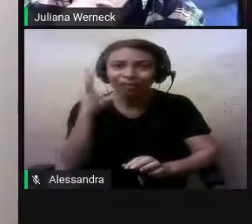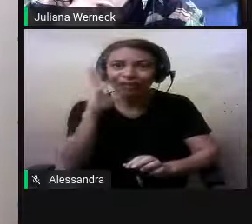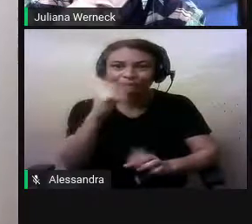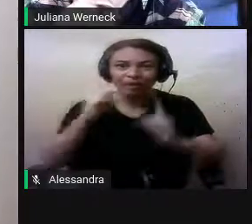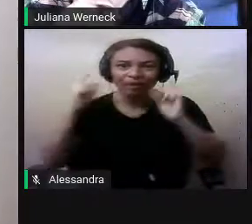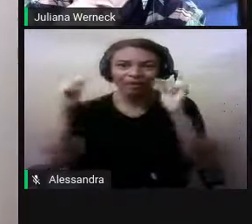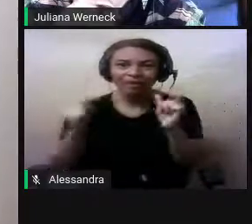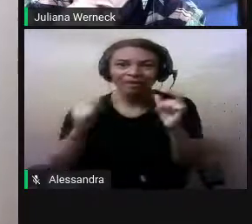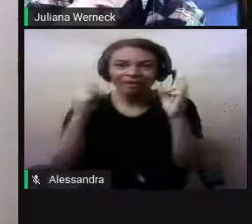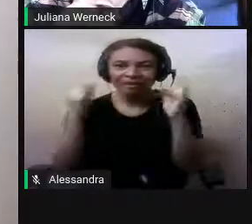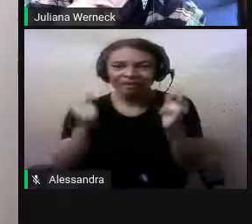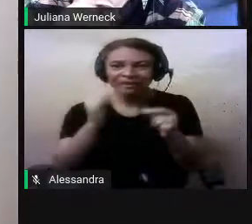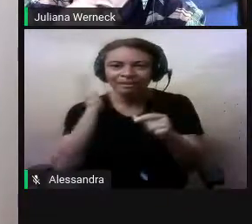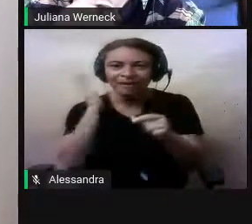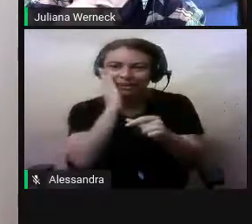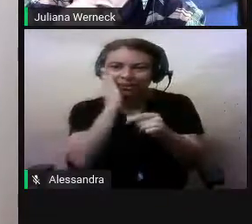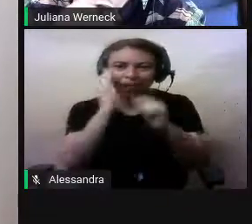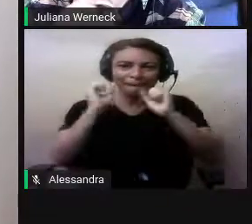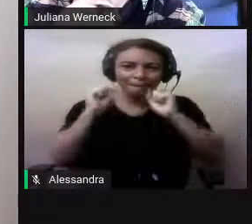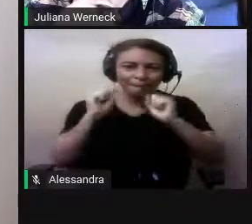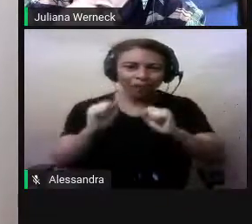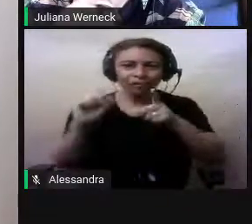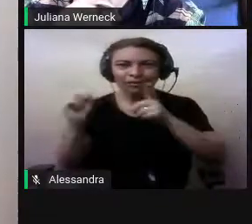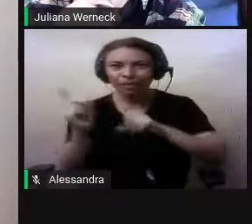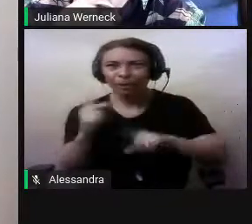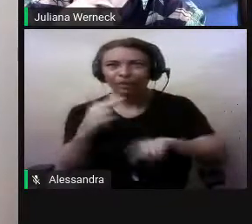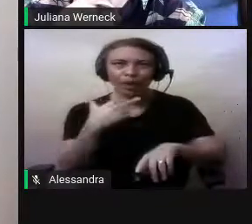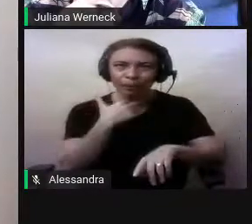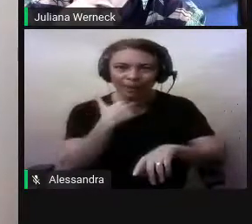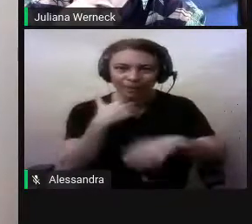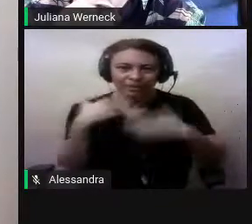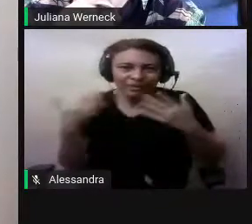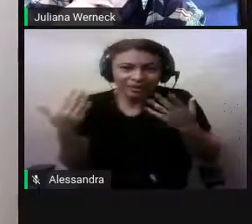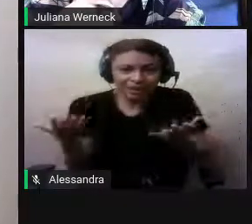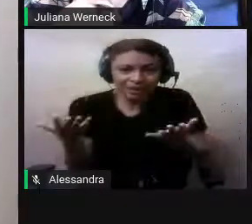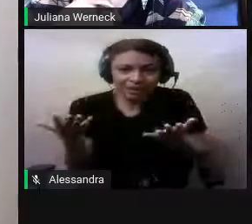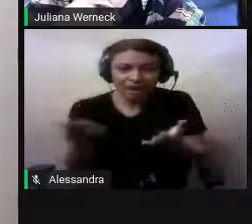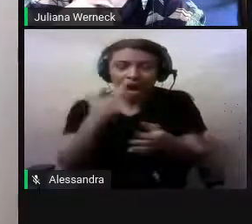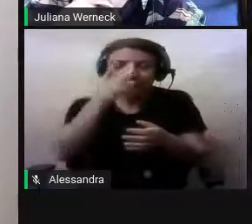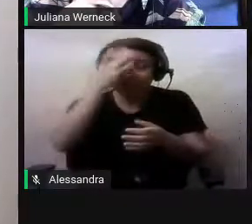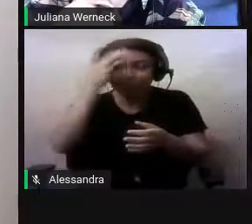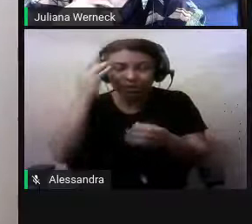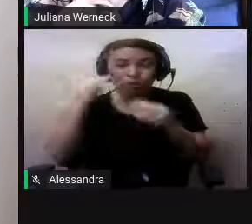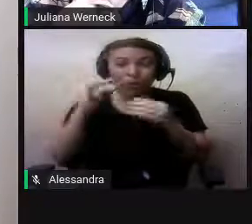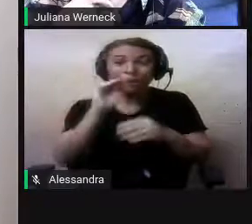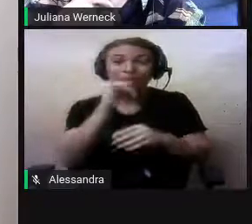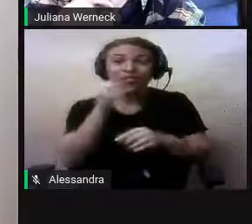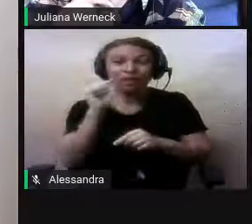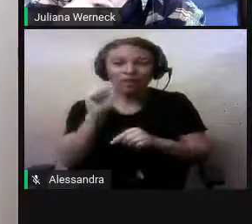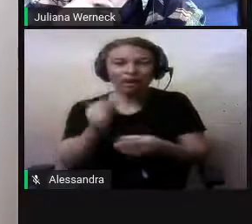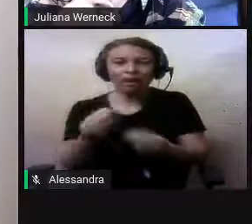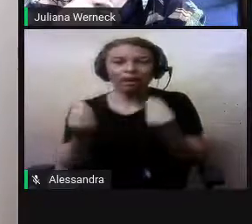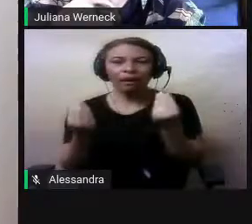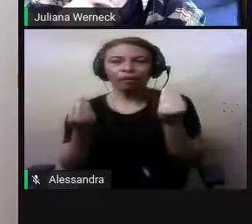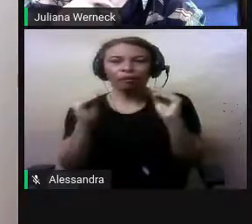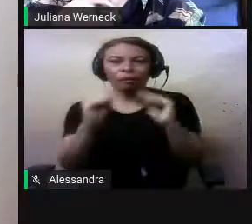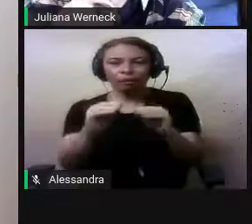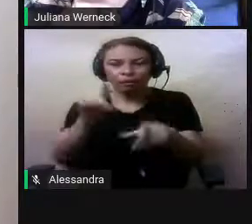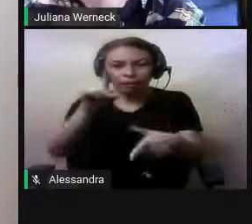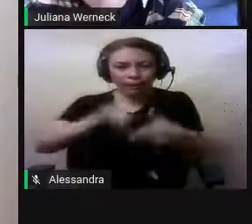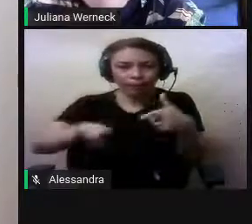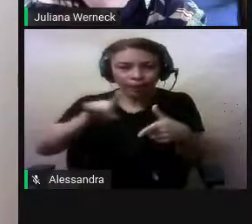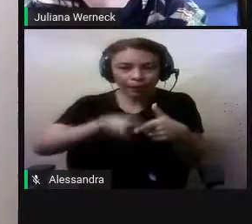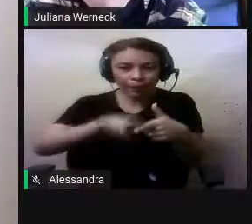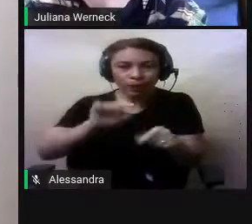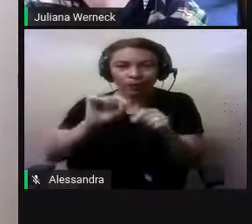a pessoa falando, não pode, não pode. Então, as pessoas preferem colocar empecilhos do que resolver a questão.